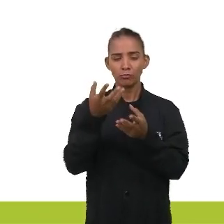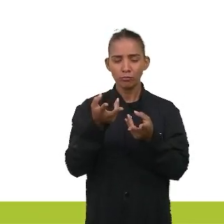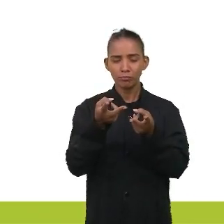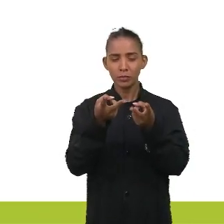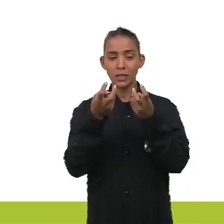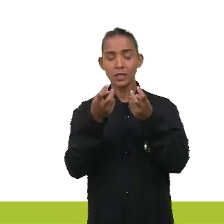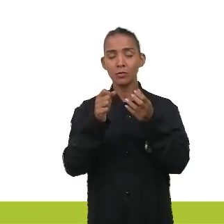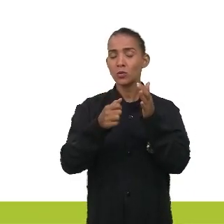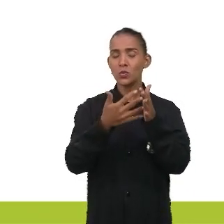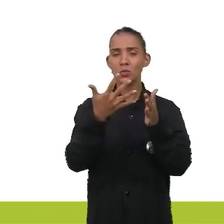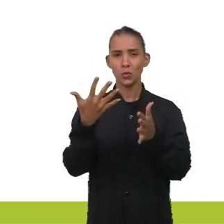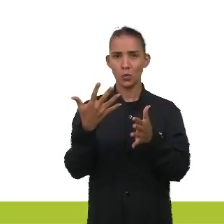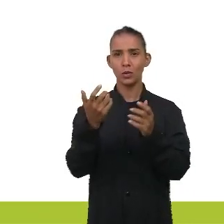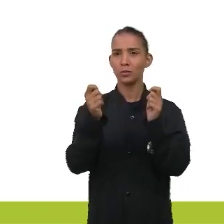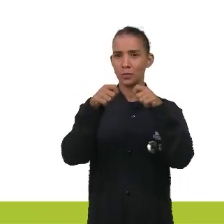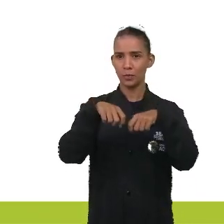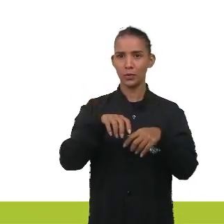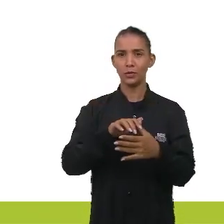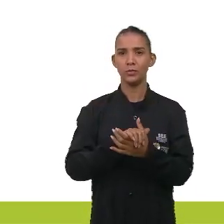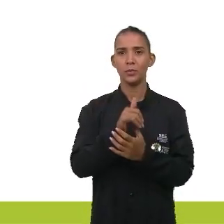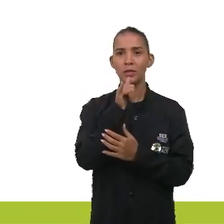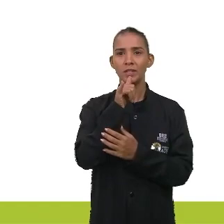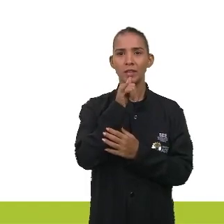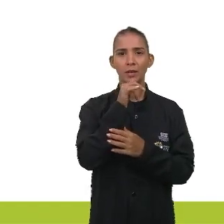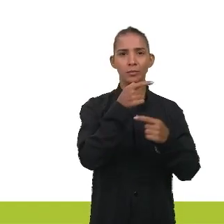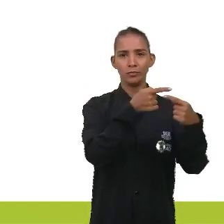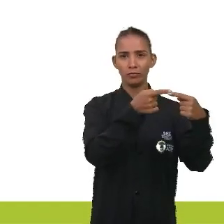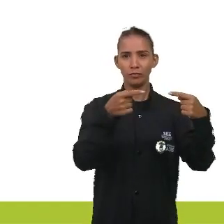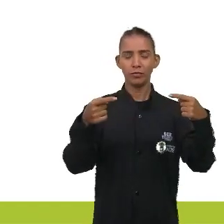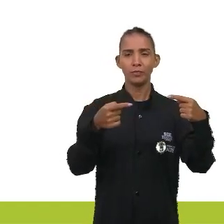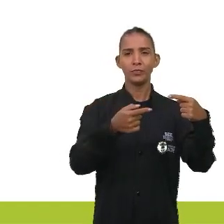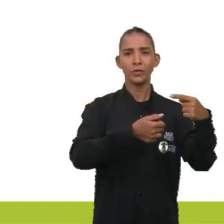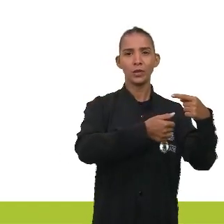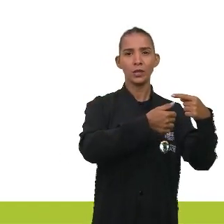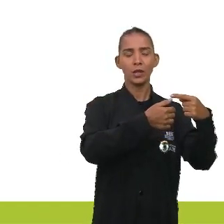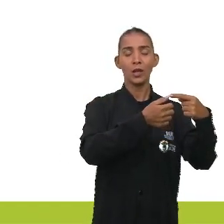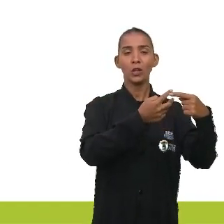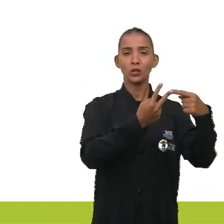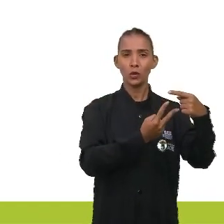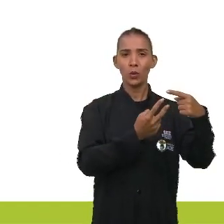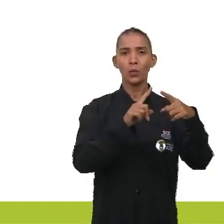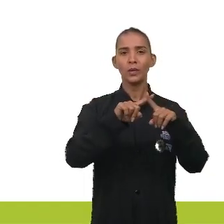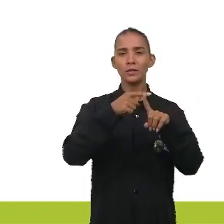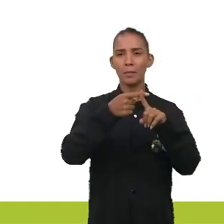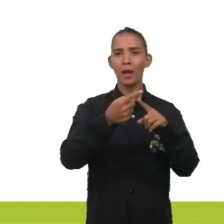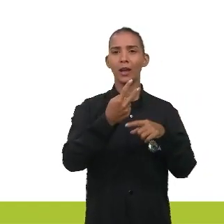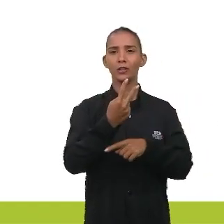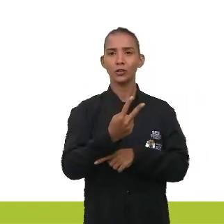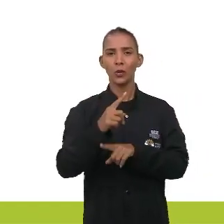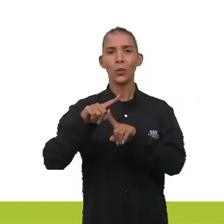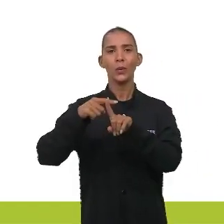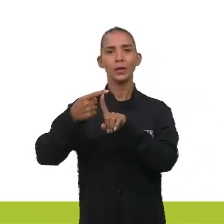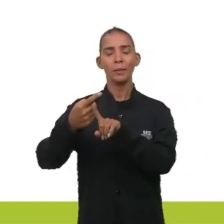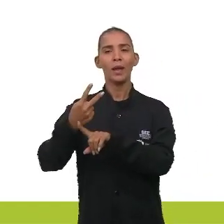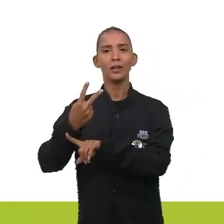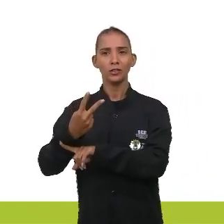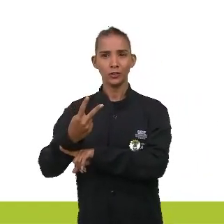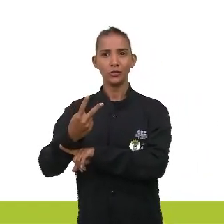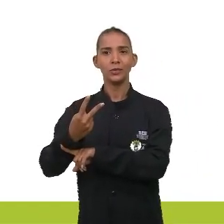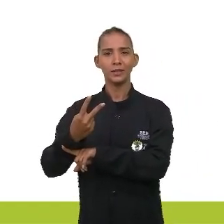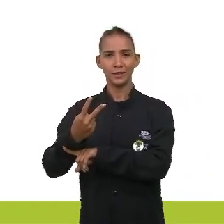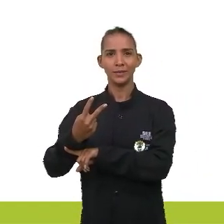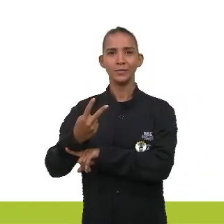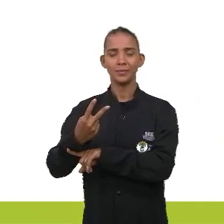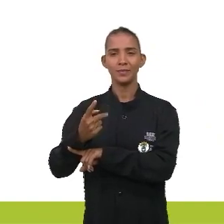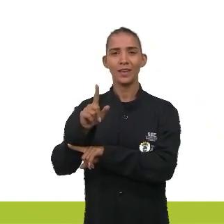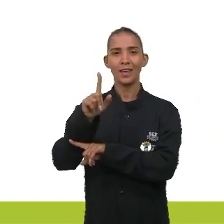exemplo, 2 mais 2 mais 2. Onde essas barras representam